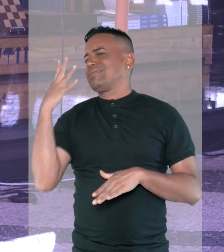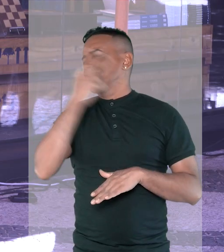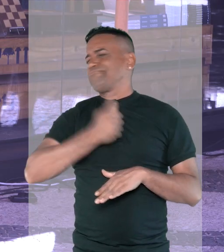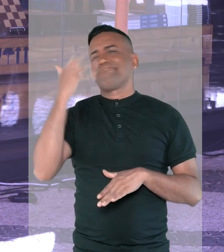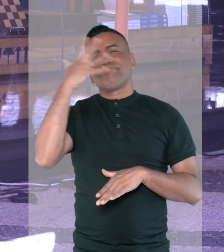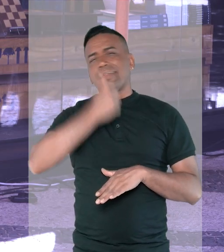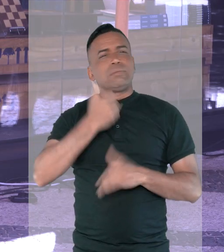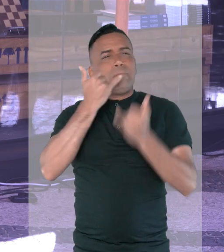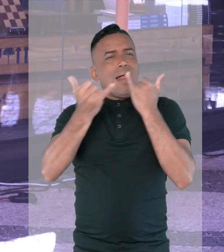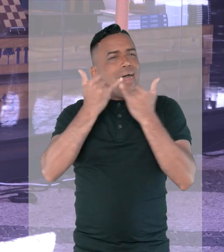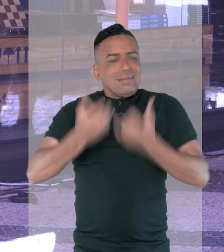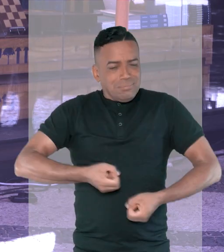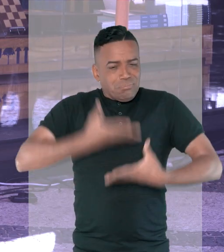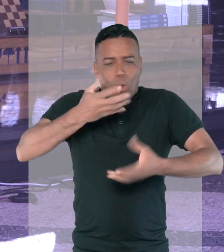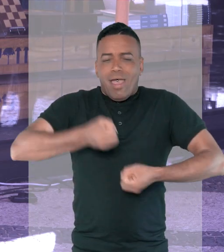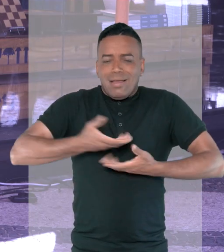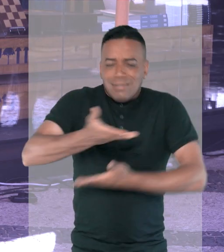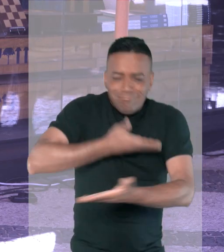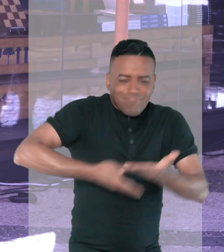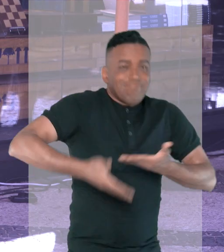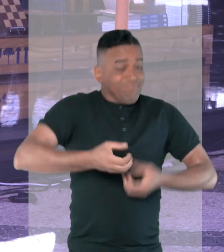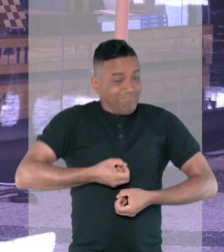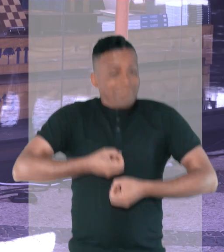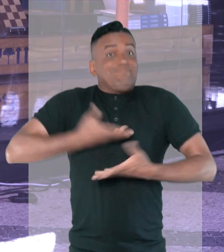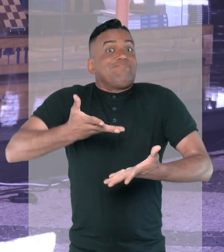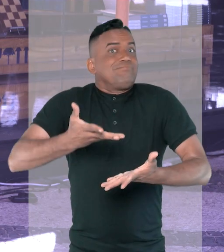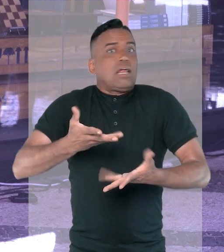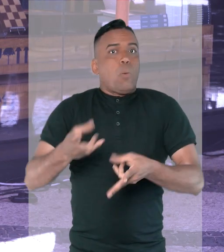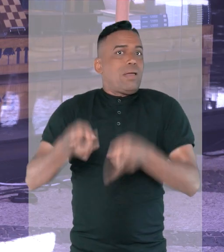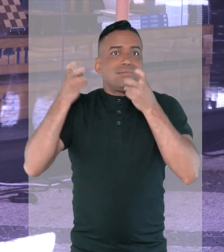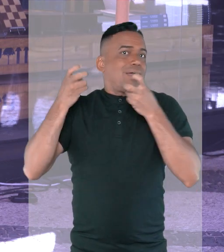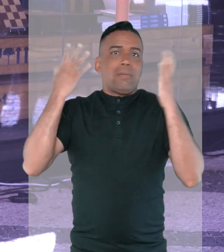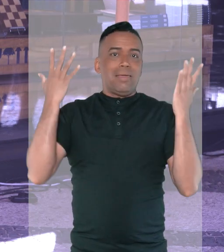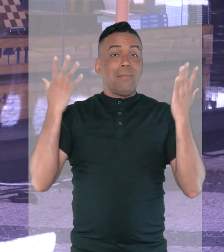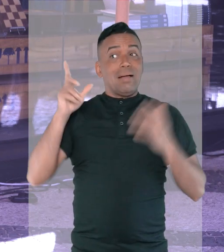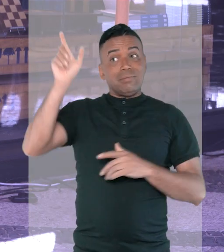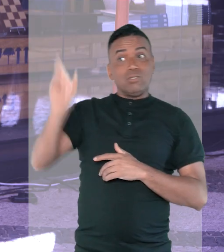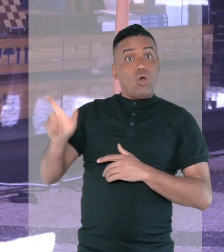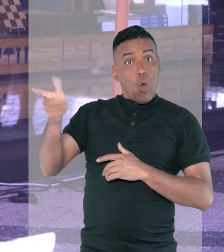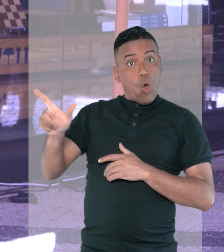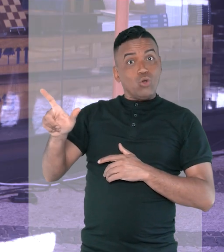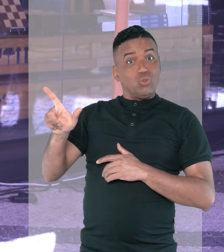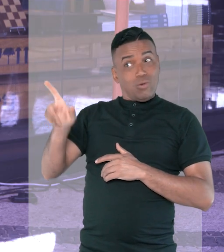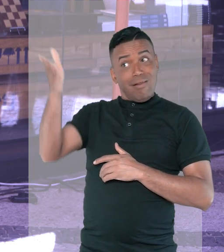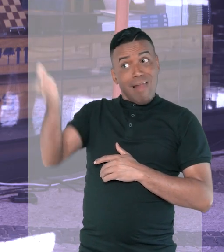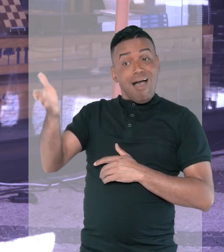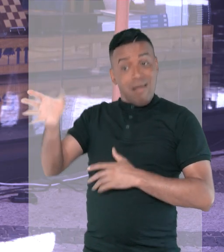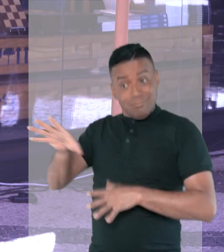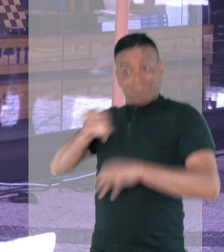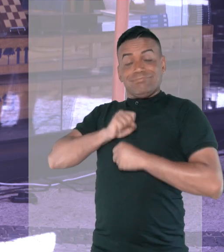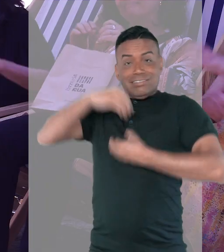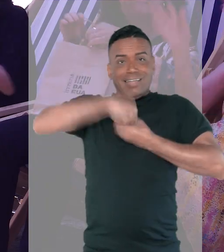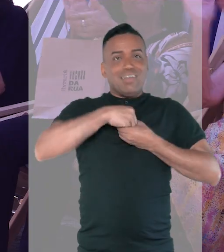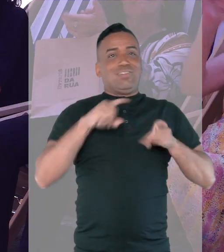uma beleza poética a gente perceber que a gente faz essa entrega sem perceber, mas o outro está lá e o outro está